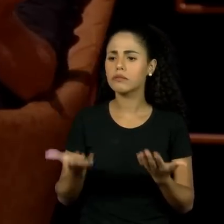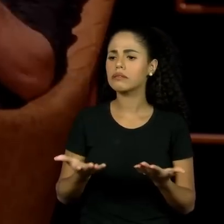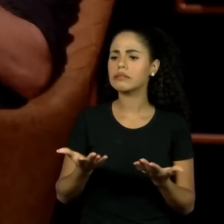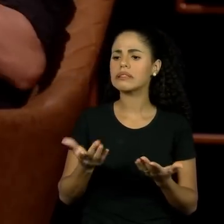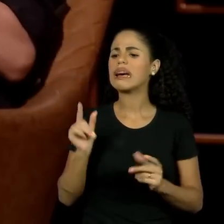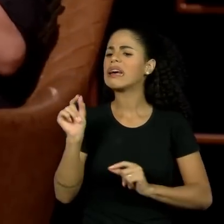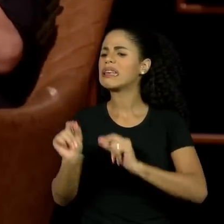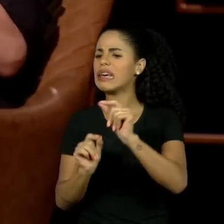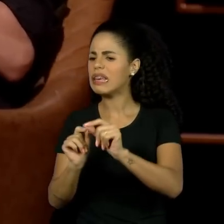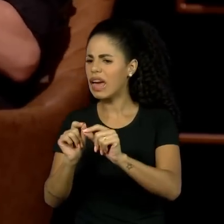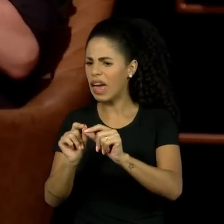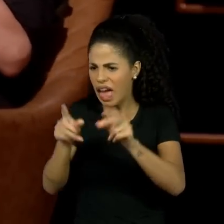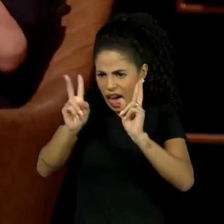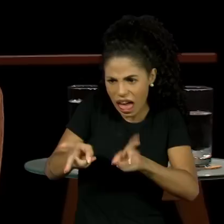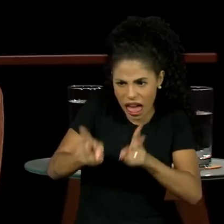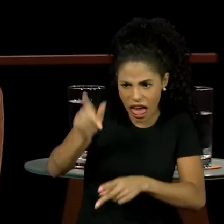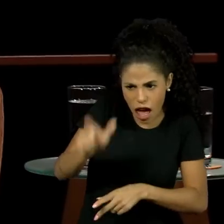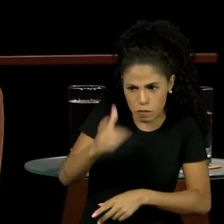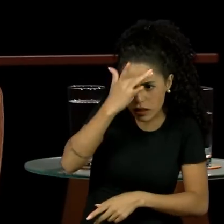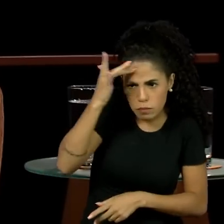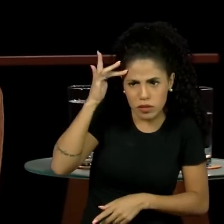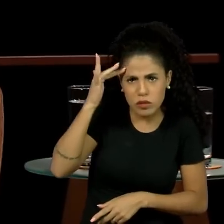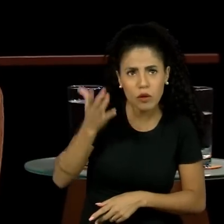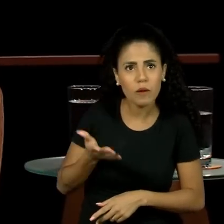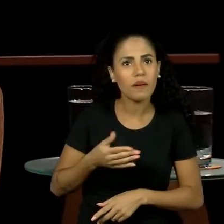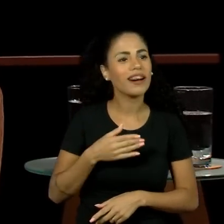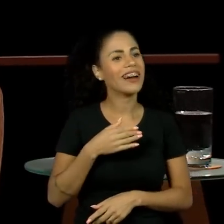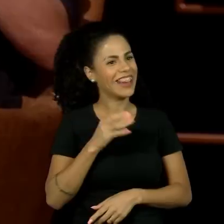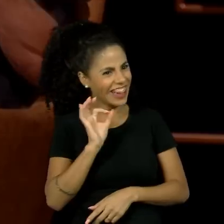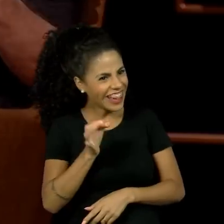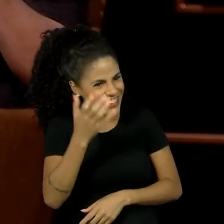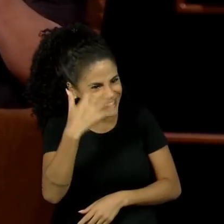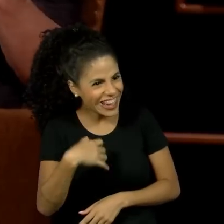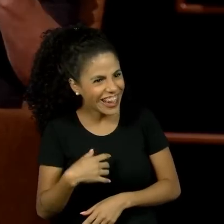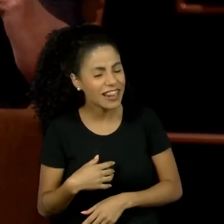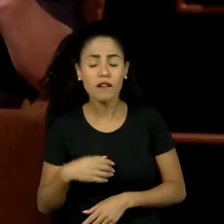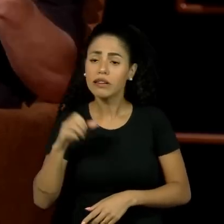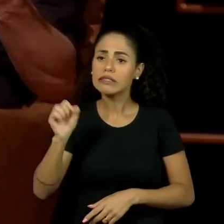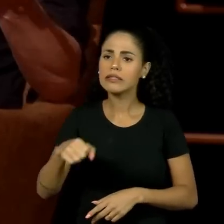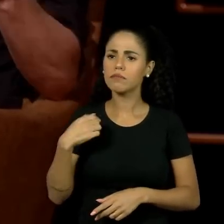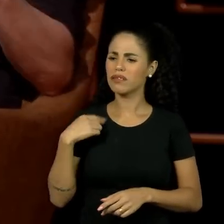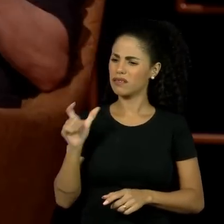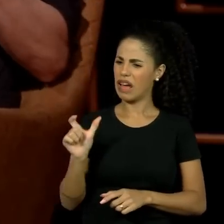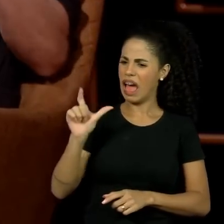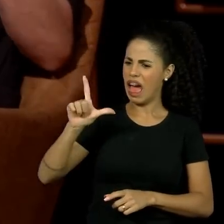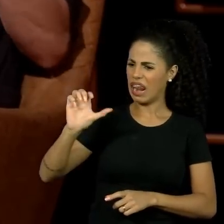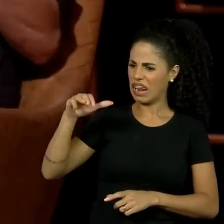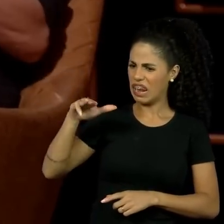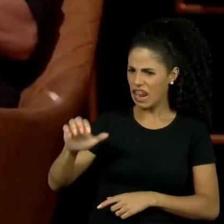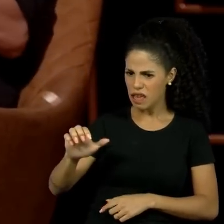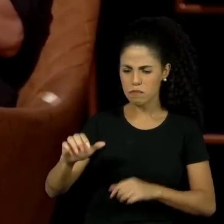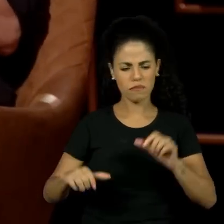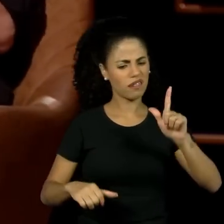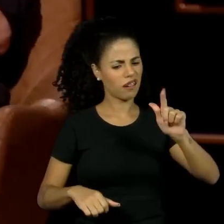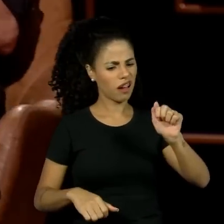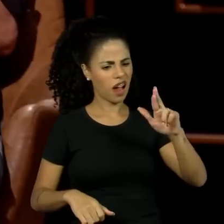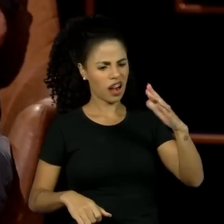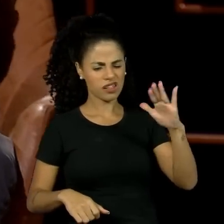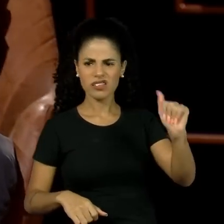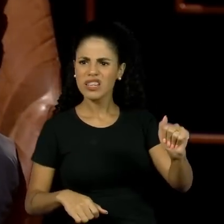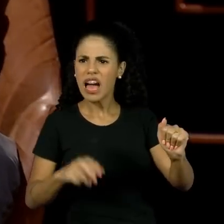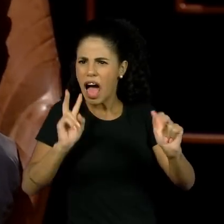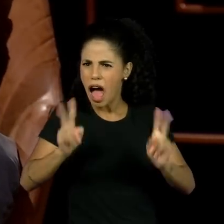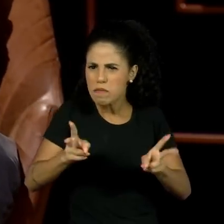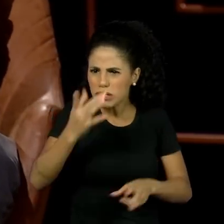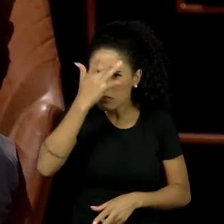sabem se o Guilherme Leme Garcia é o Guilherme Leme, enfim, fica uma bagunça. Então, hoje em dia, eu digo assim, que eu sou